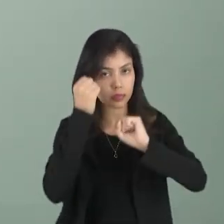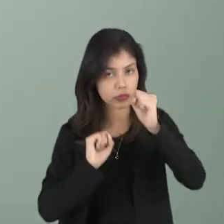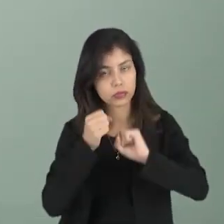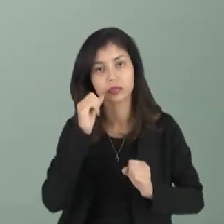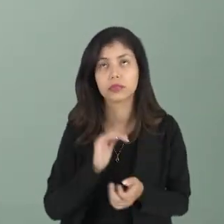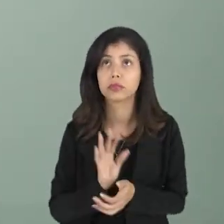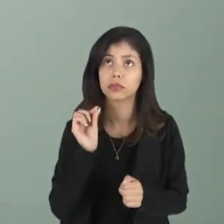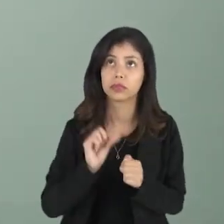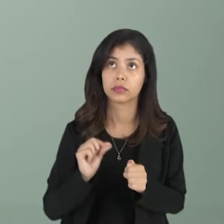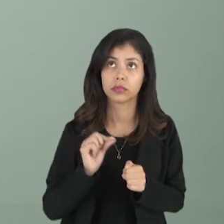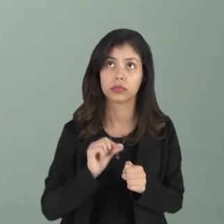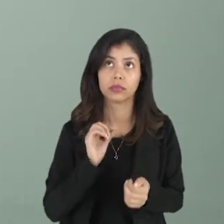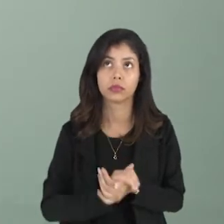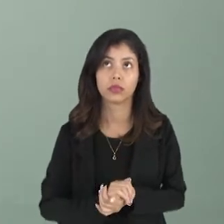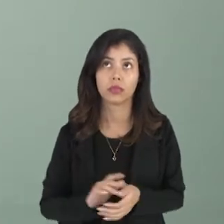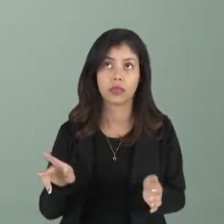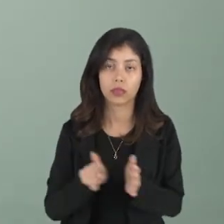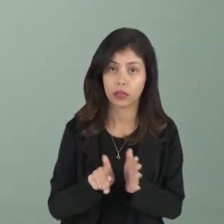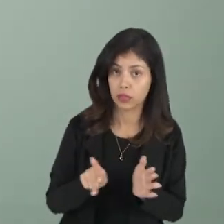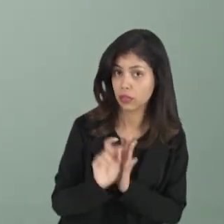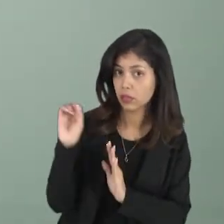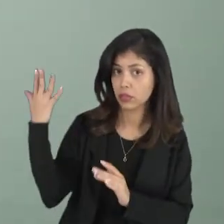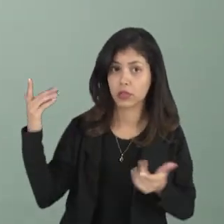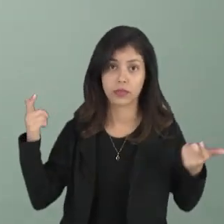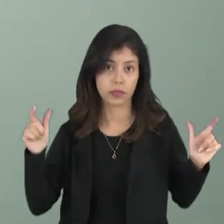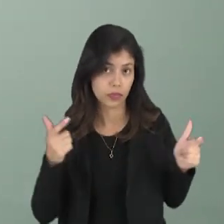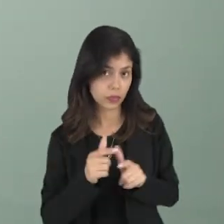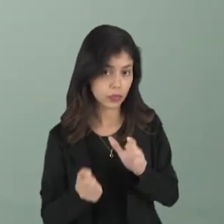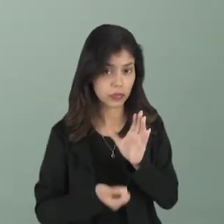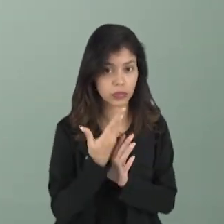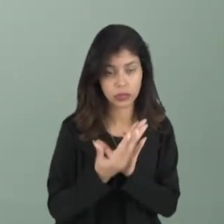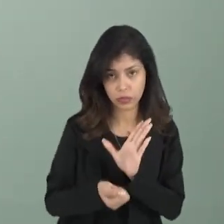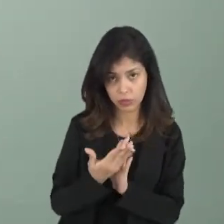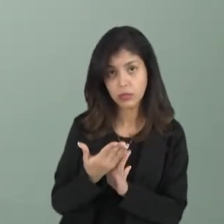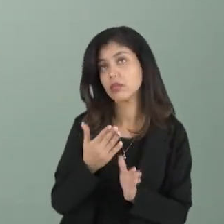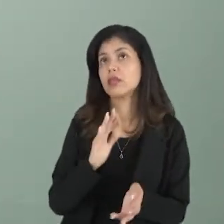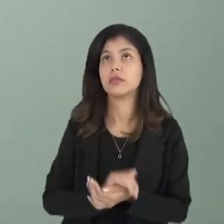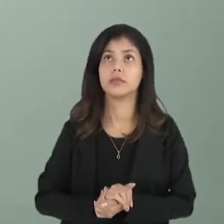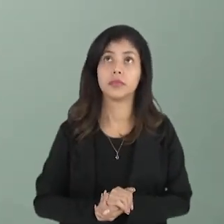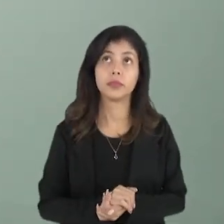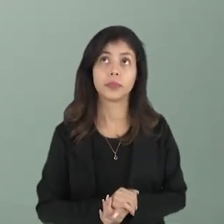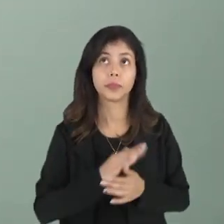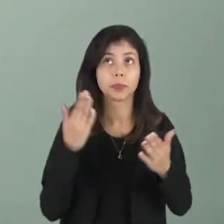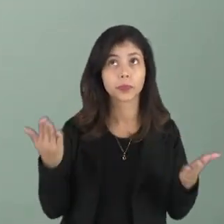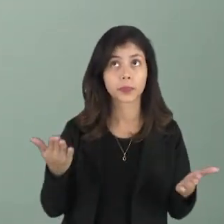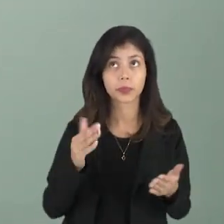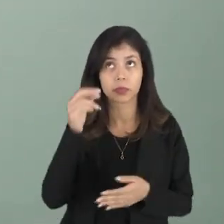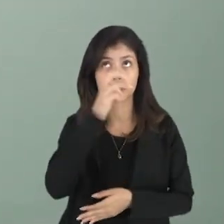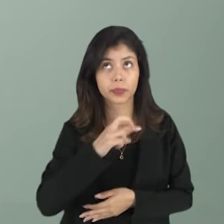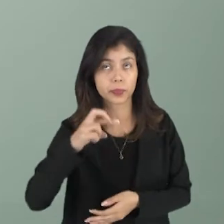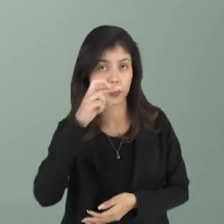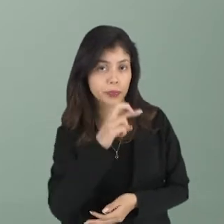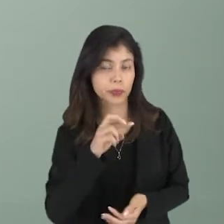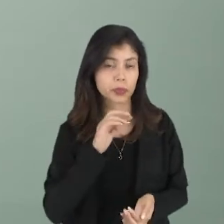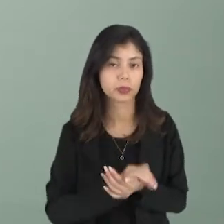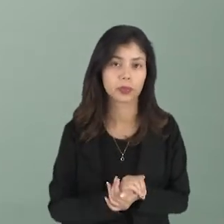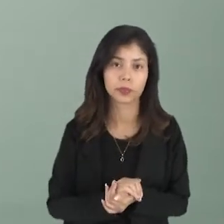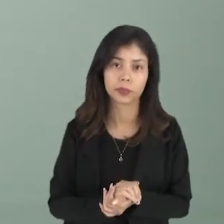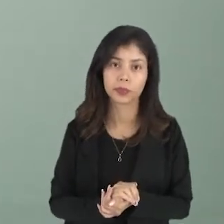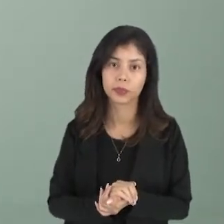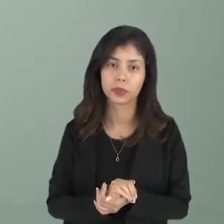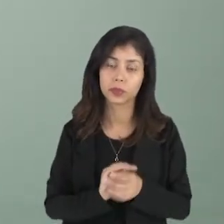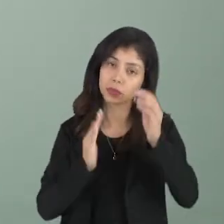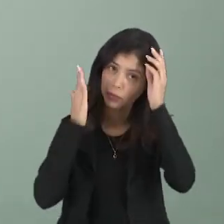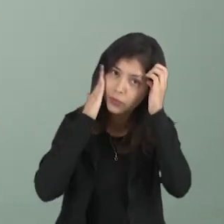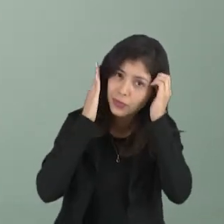indústrias, ocasionou essa redução da produção dos gases poluentes. Então, a análise do cartoon,